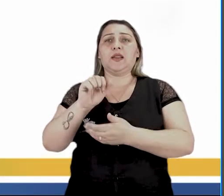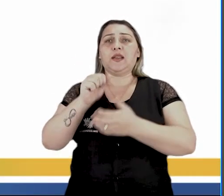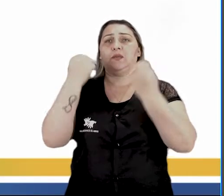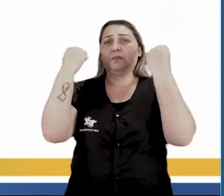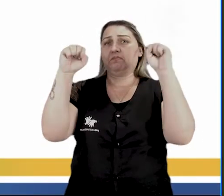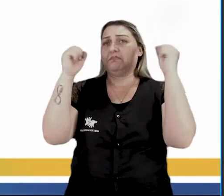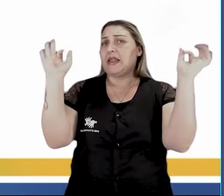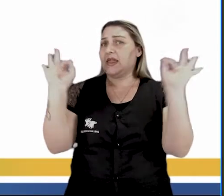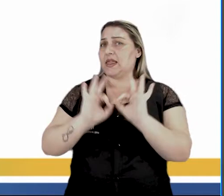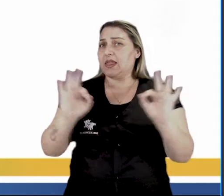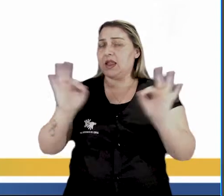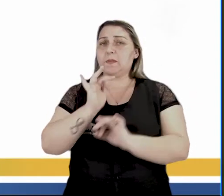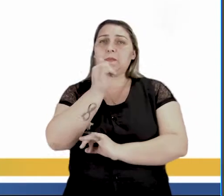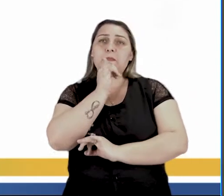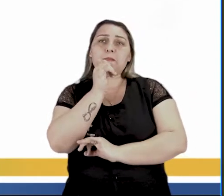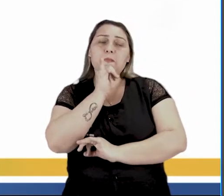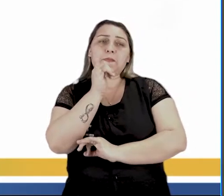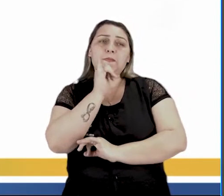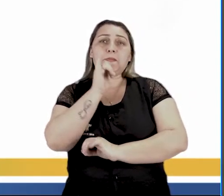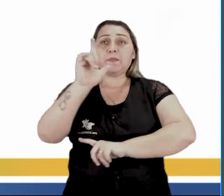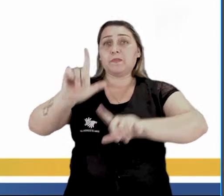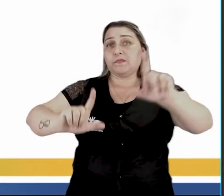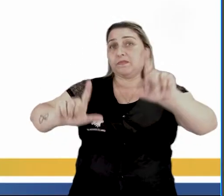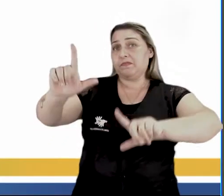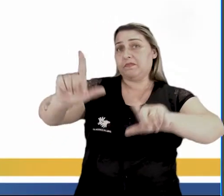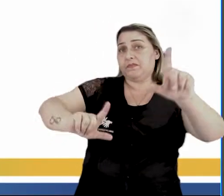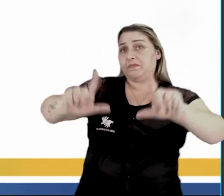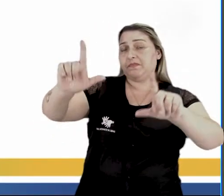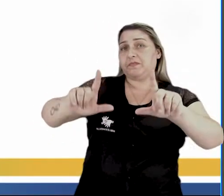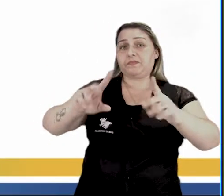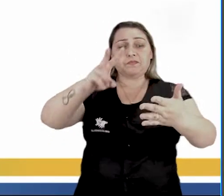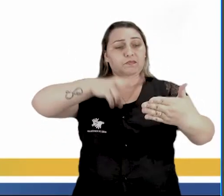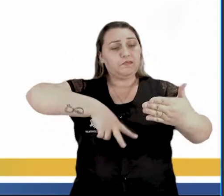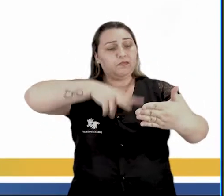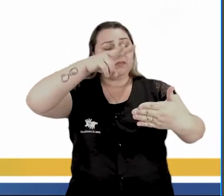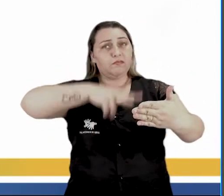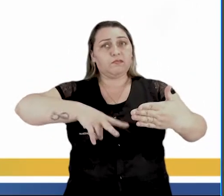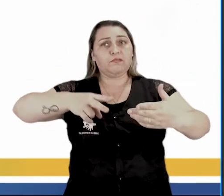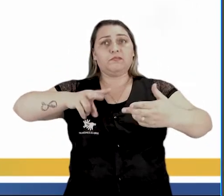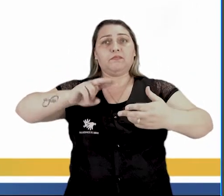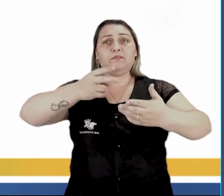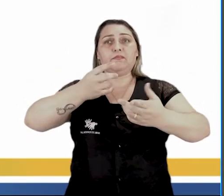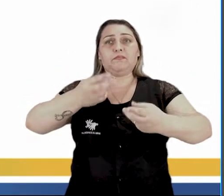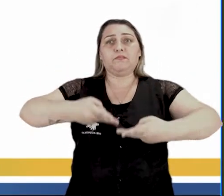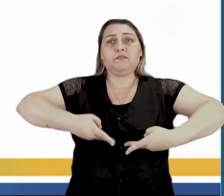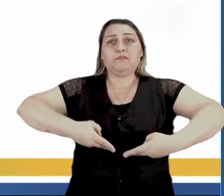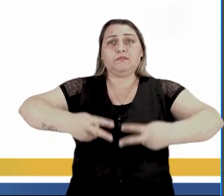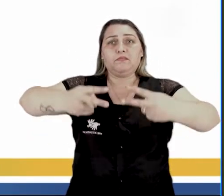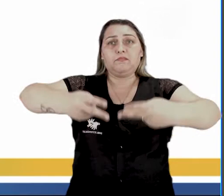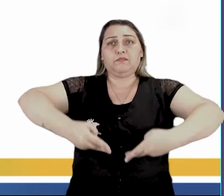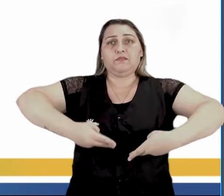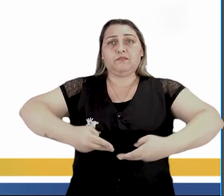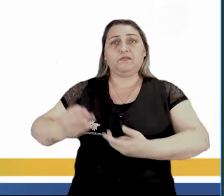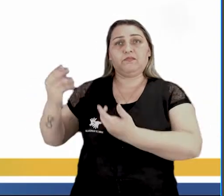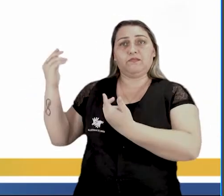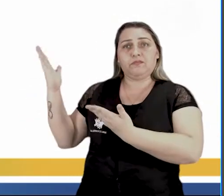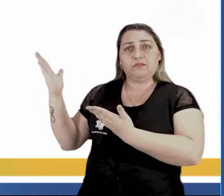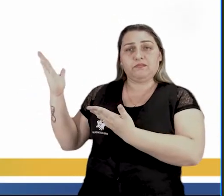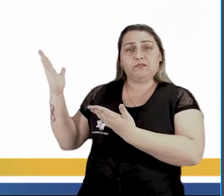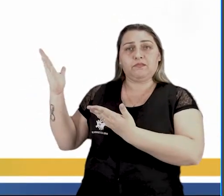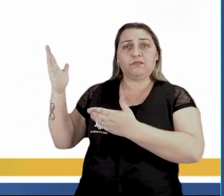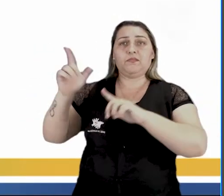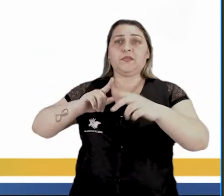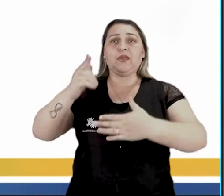atividade física, por exemplo, assistir televisão, ler deitadinho numa rede, como está aparecendo aí para vocês, assistir